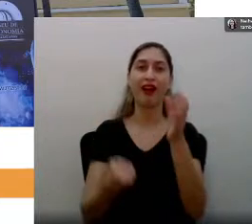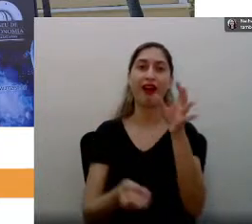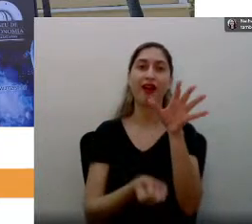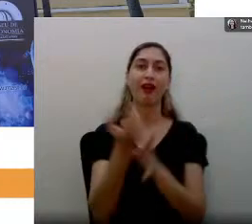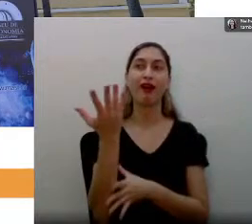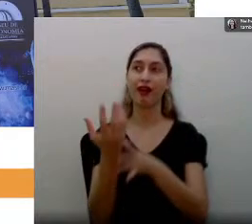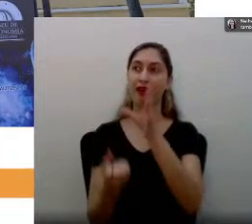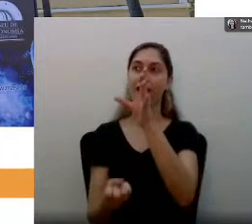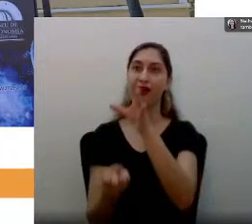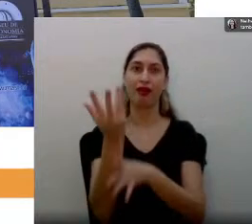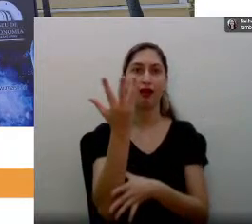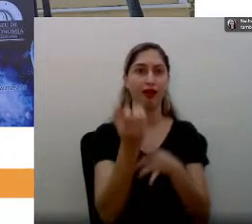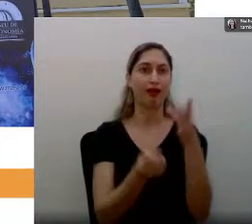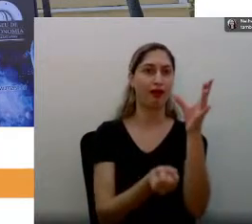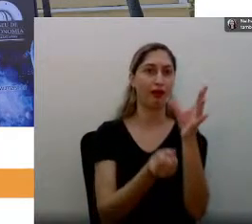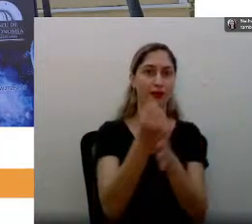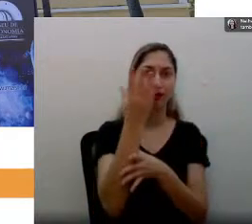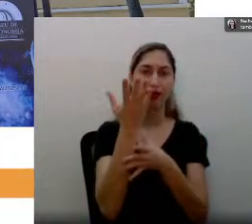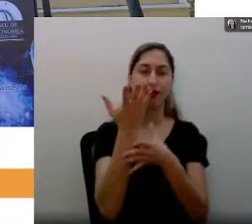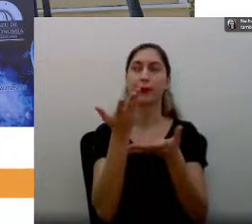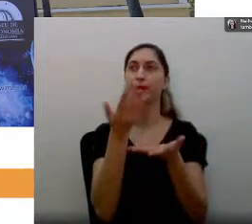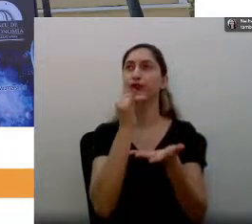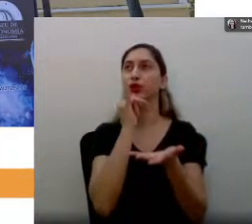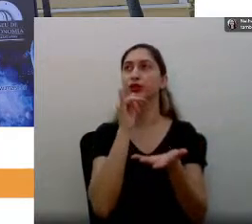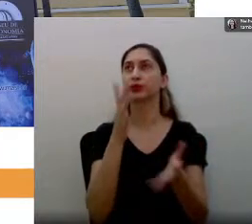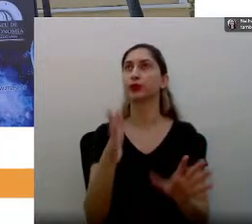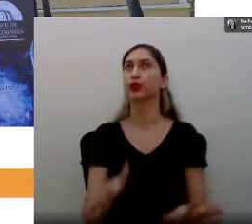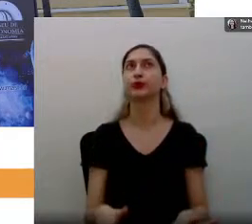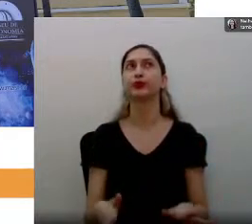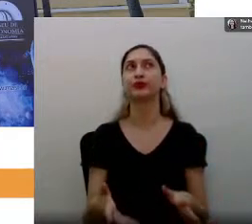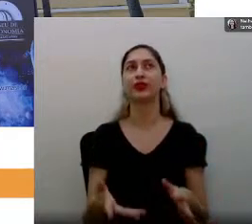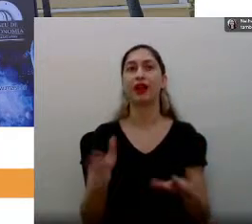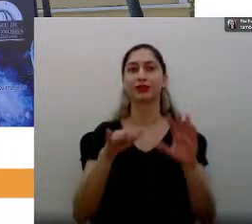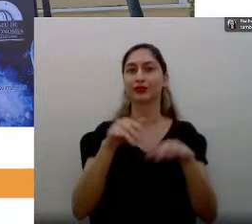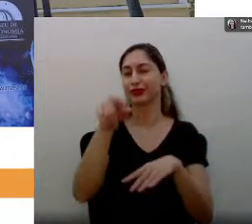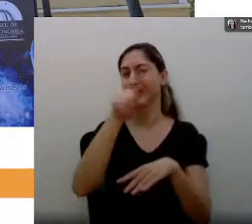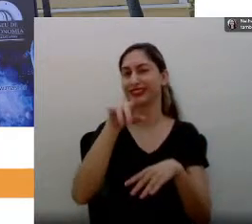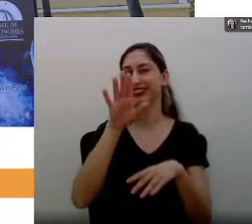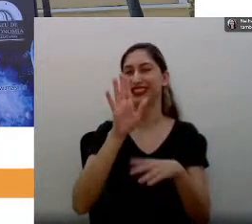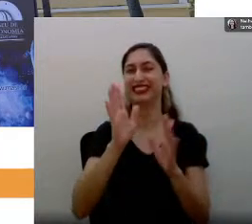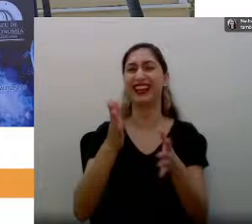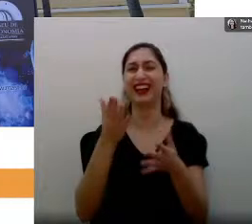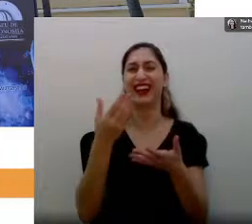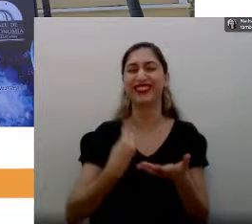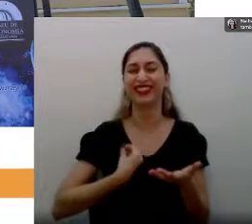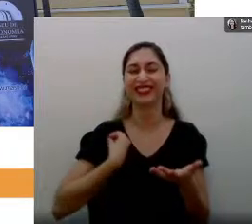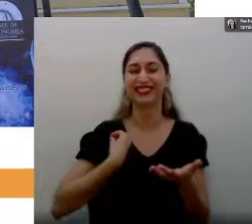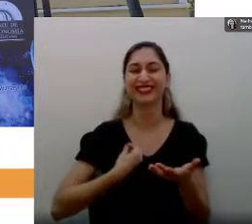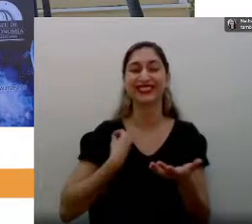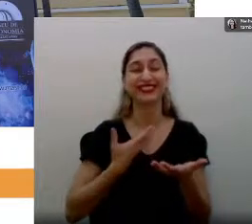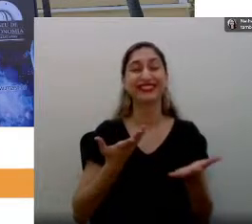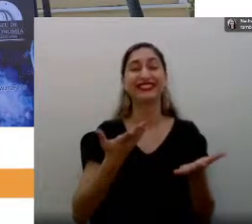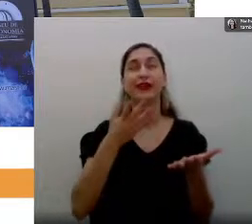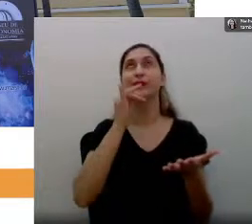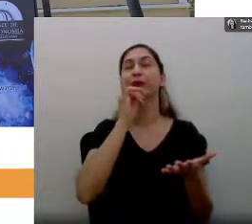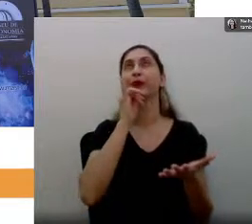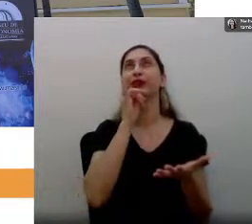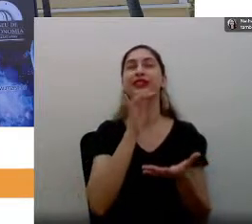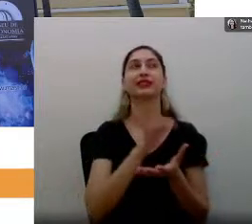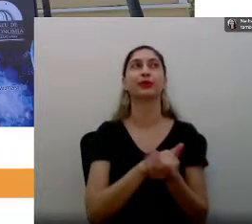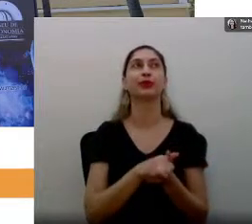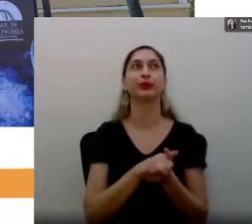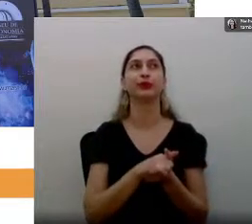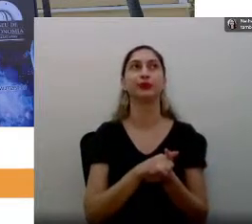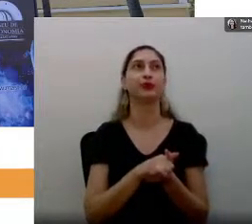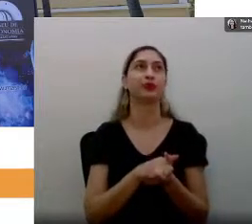na cidade né atividade que às vezes você esteja participante algo não conhece recalçamento né mas por